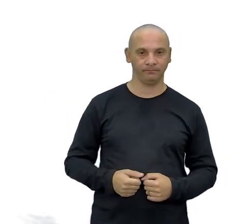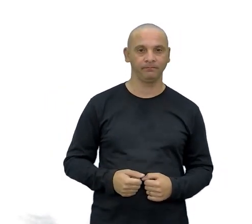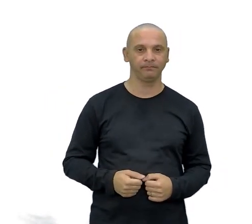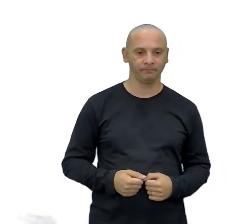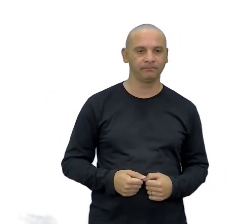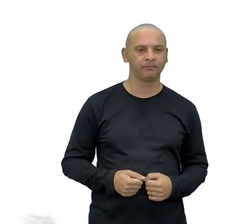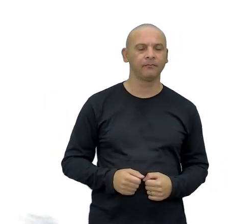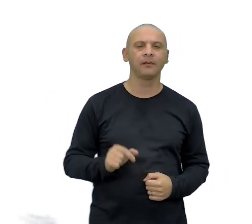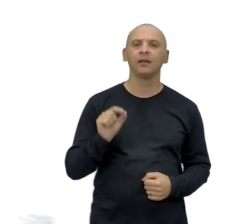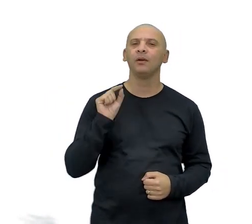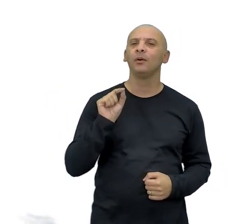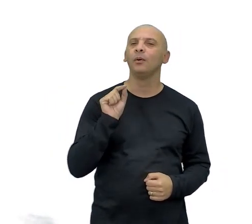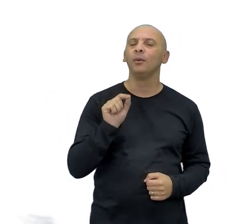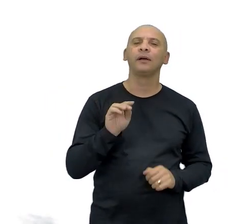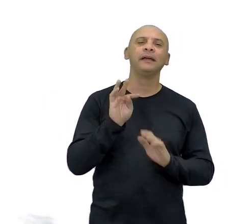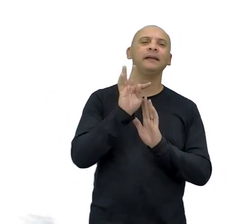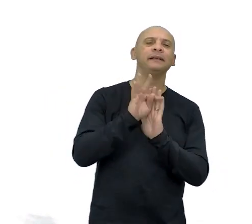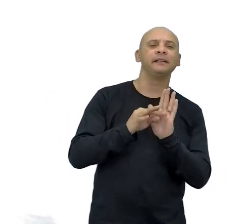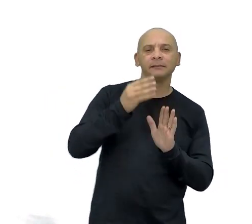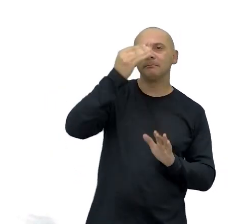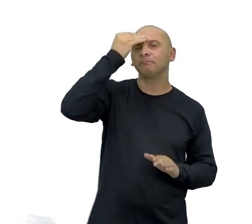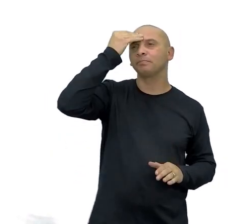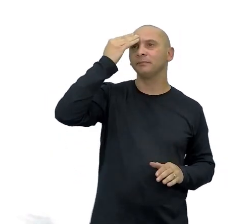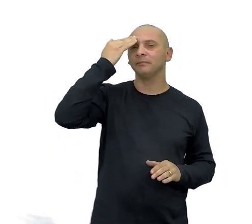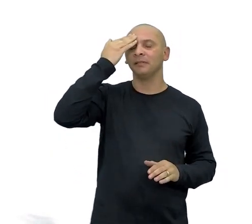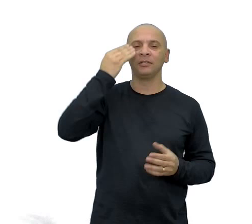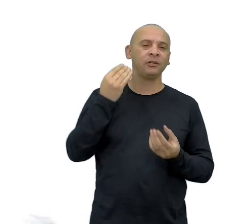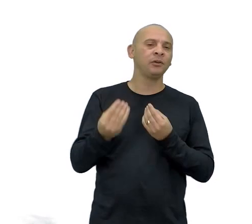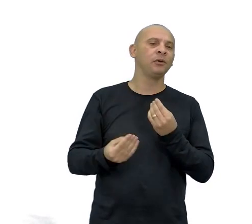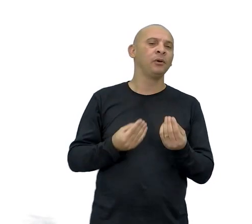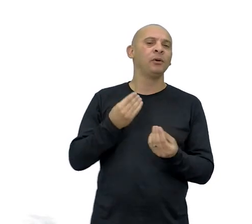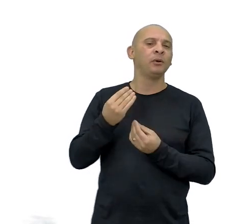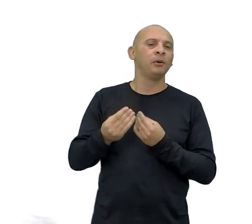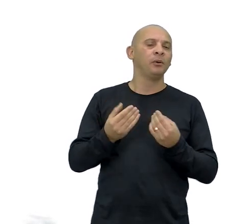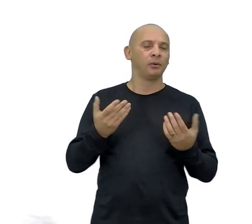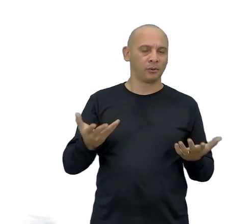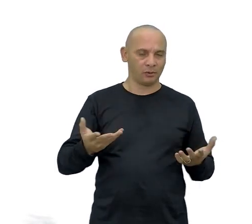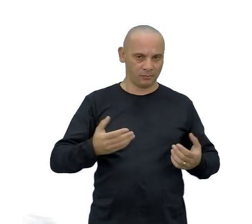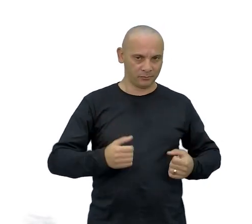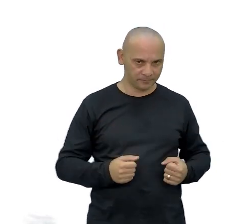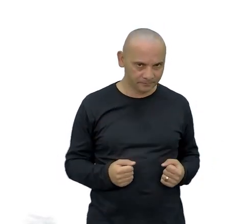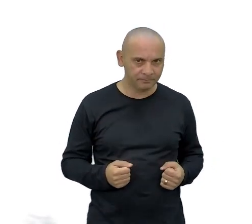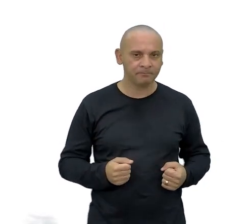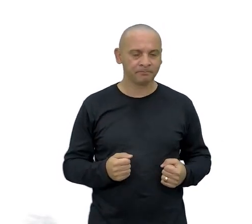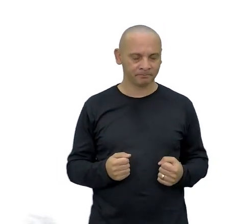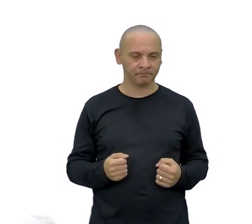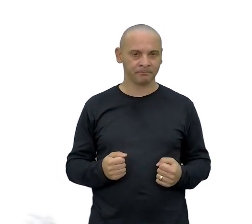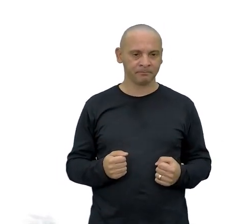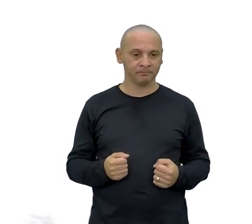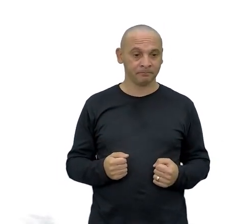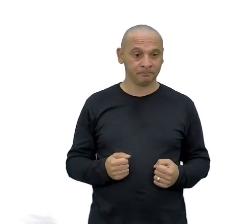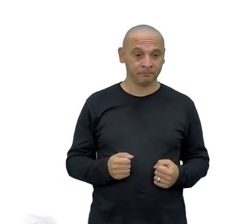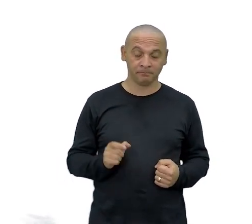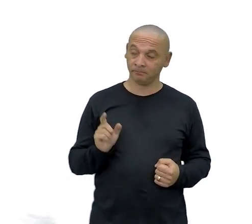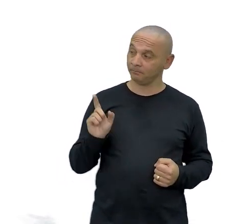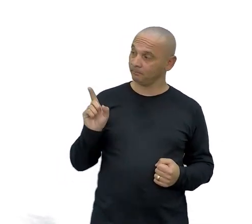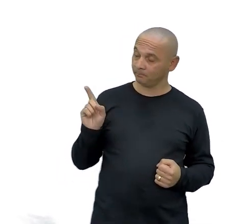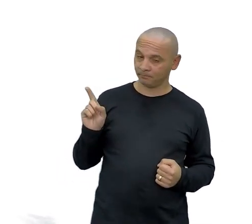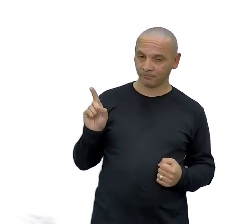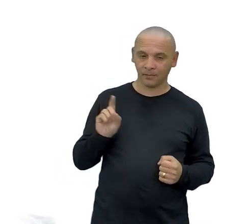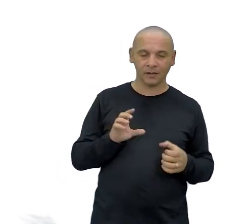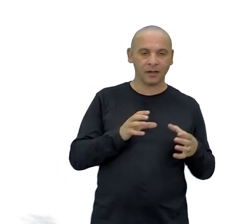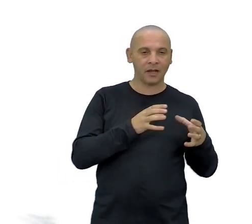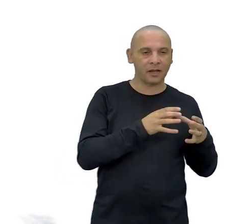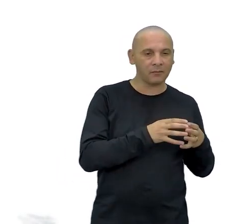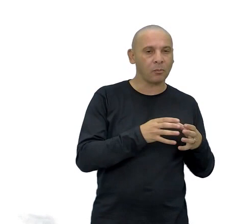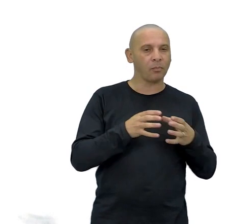O processamento textual, então, como que é feita, então, a construção de sentidos de um texto? A gente tem um